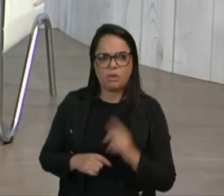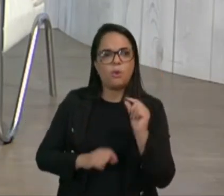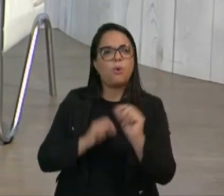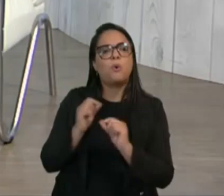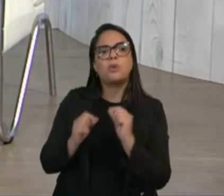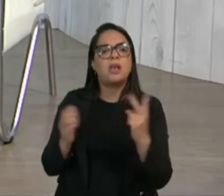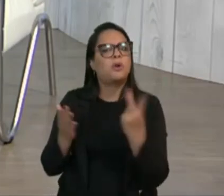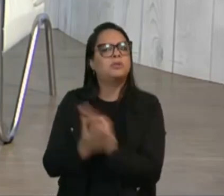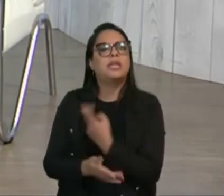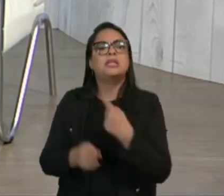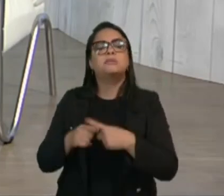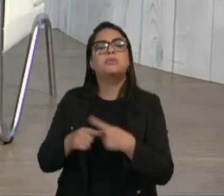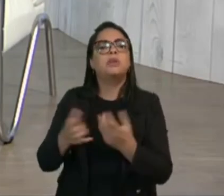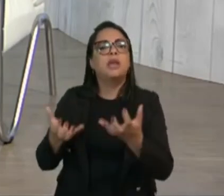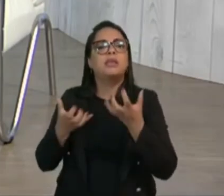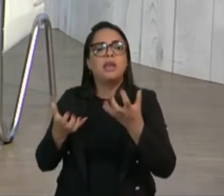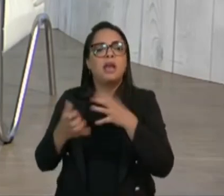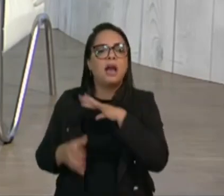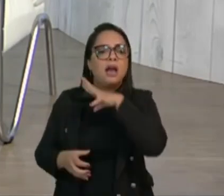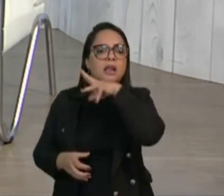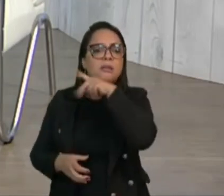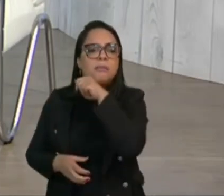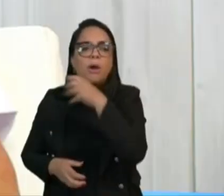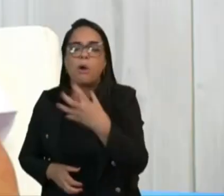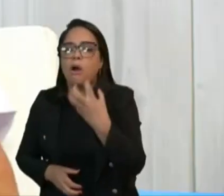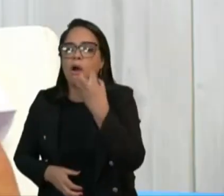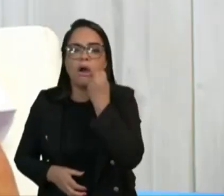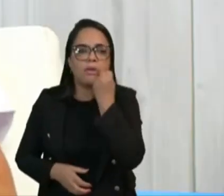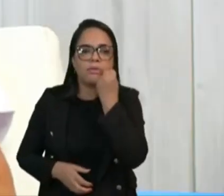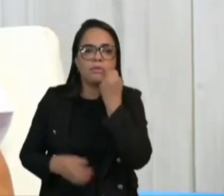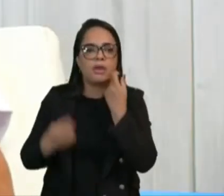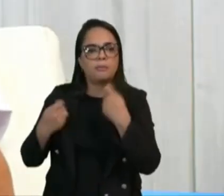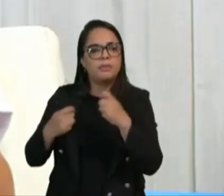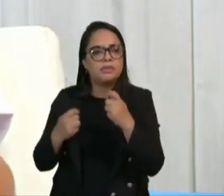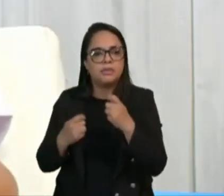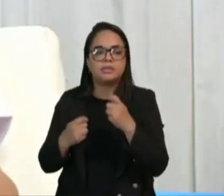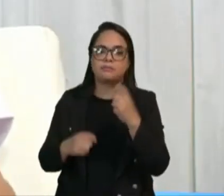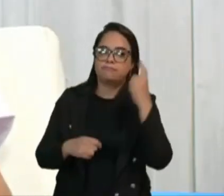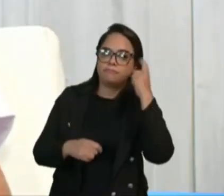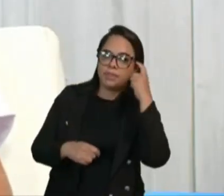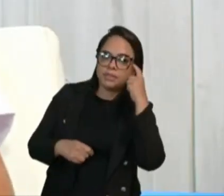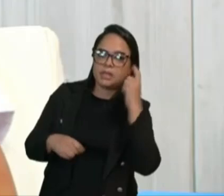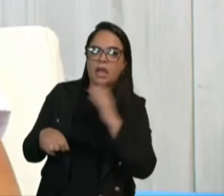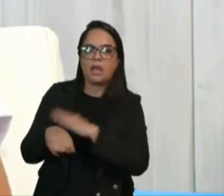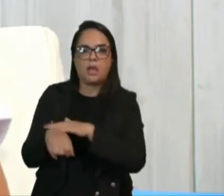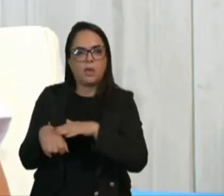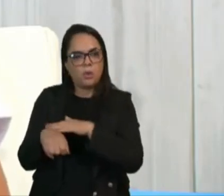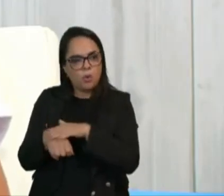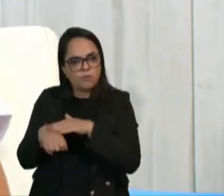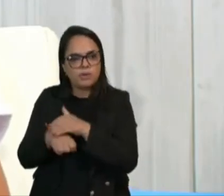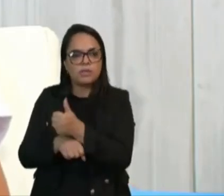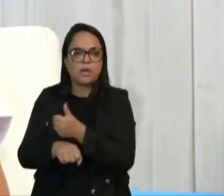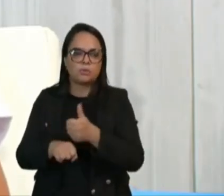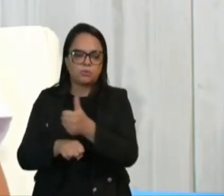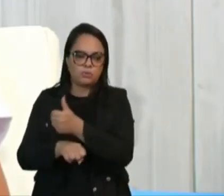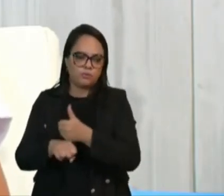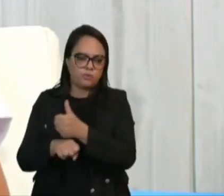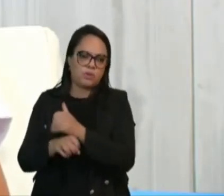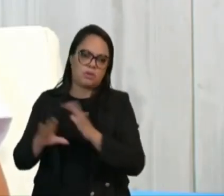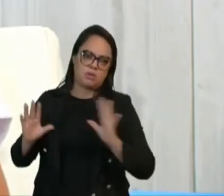a querer adotar um animal. Ela ter essa pausa, pensar, conversar com profissionais,